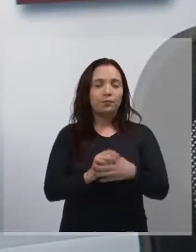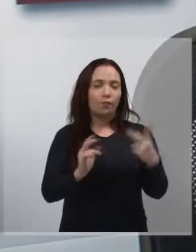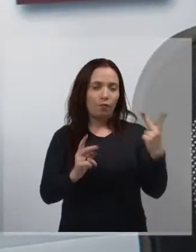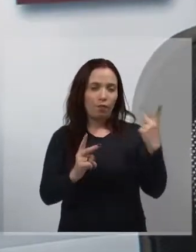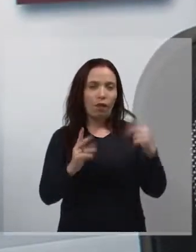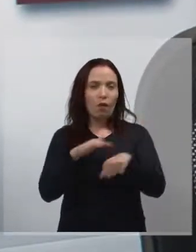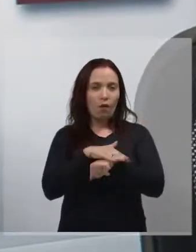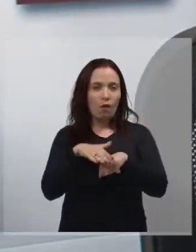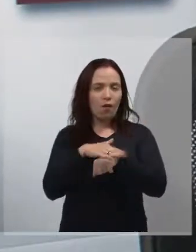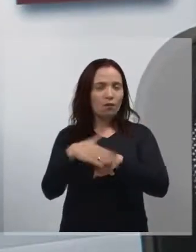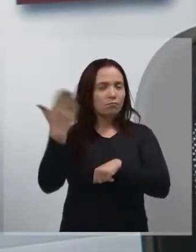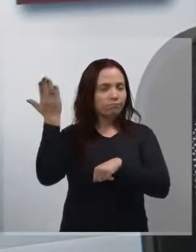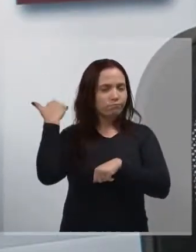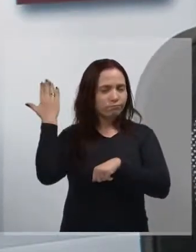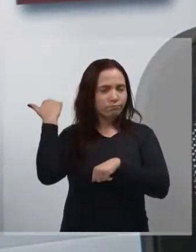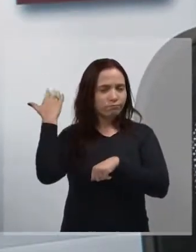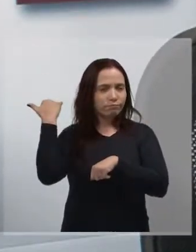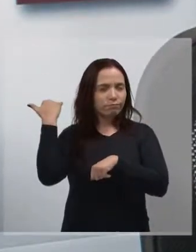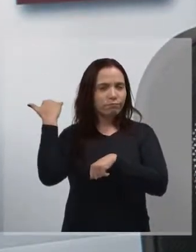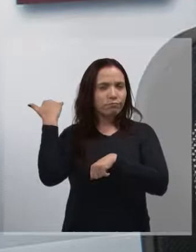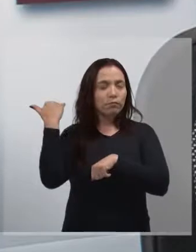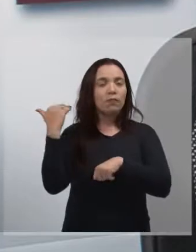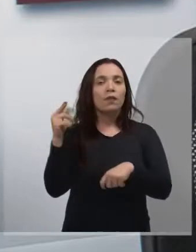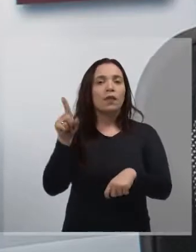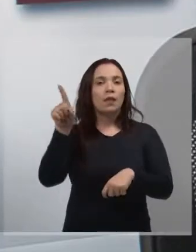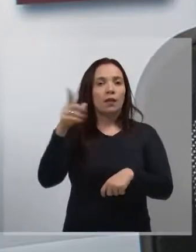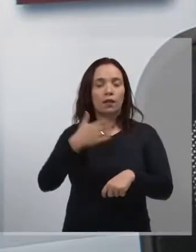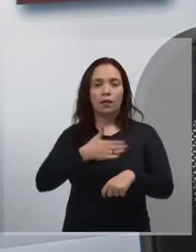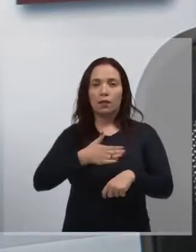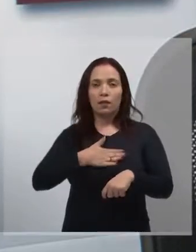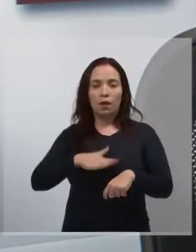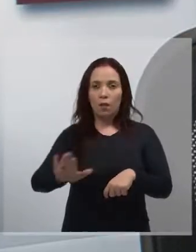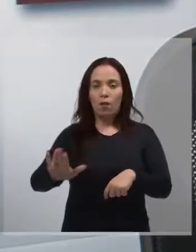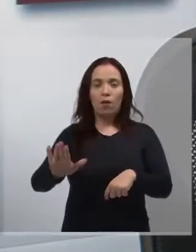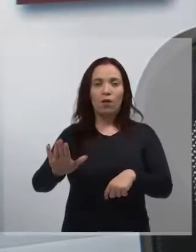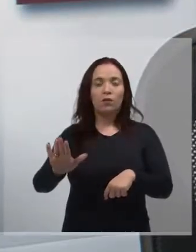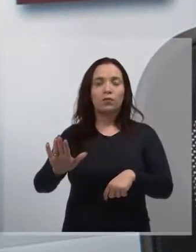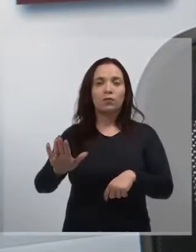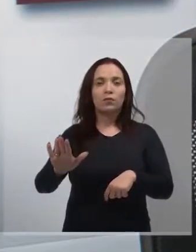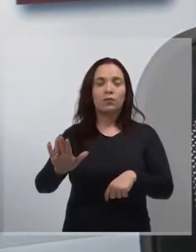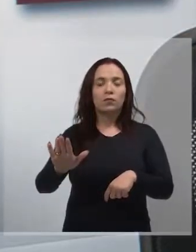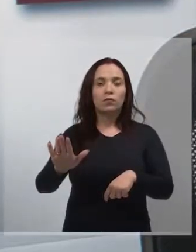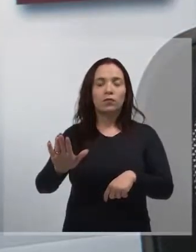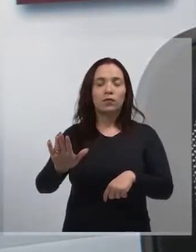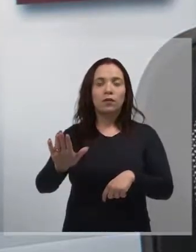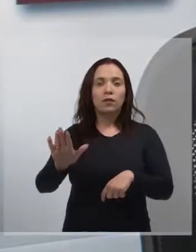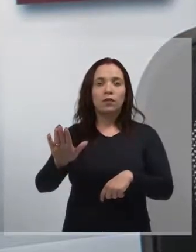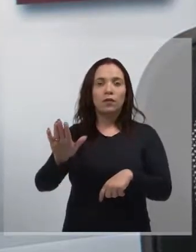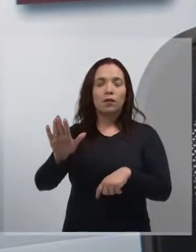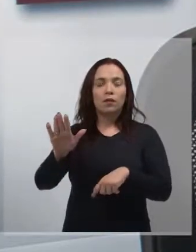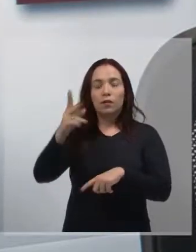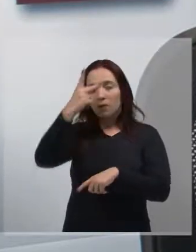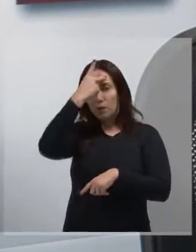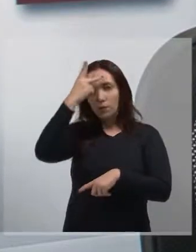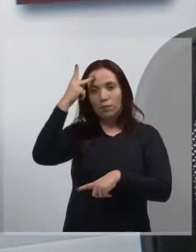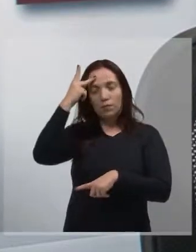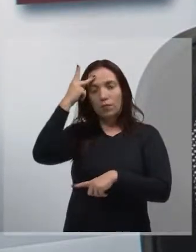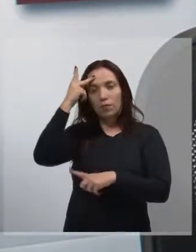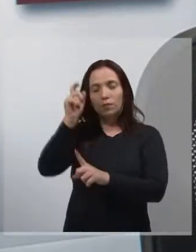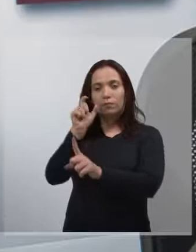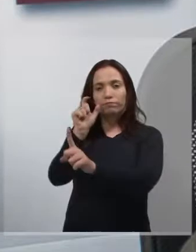alguns dias atrás, ele não gosta de ser pautado, né? Você nota que tanto a